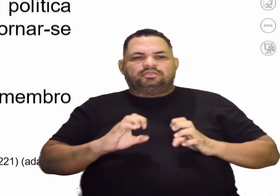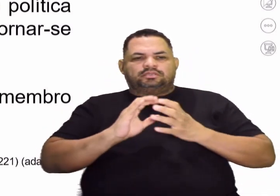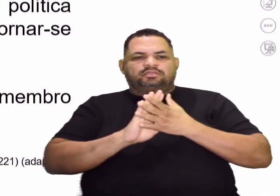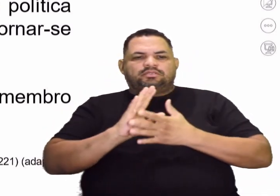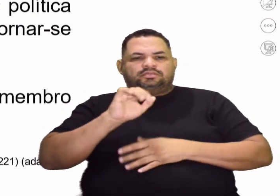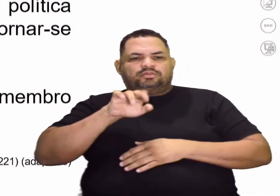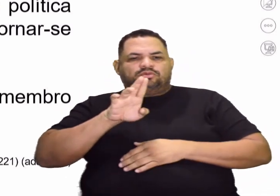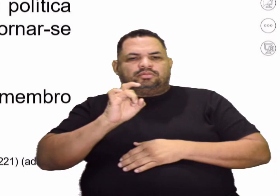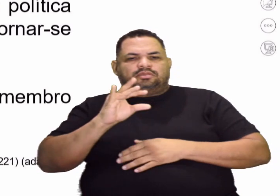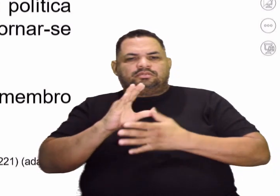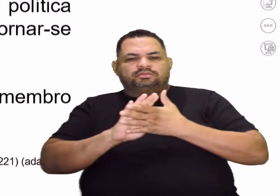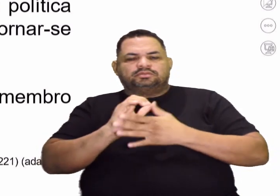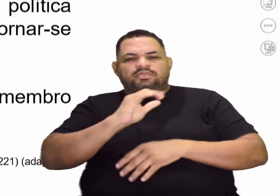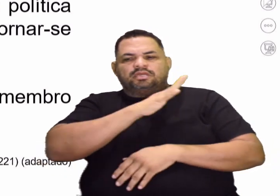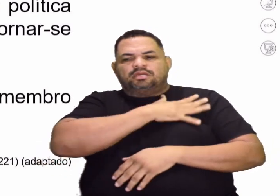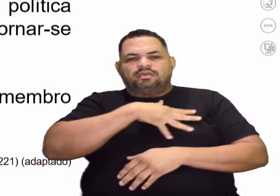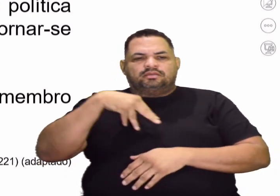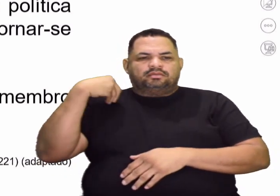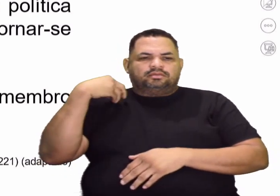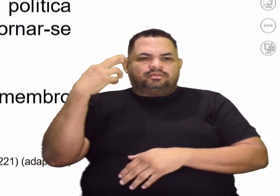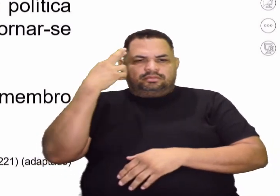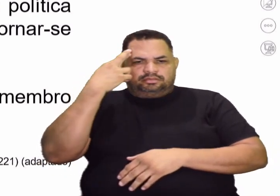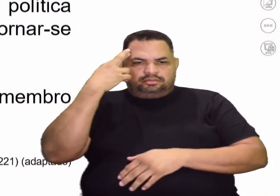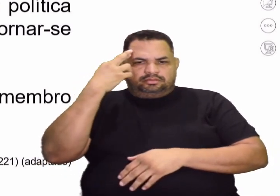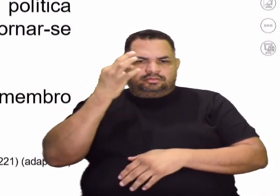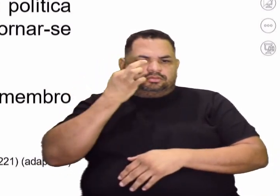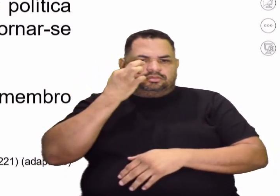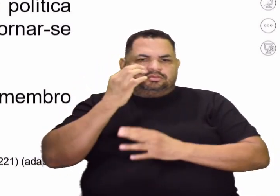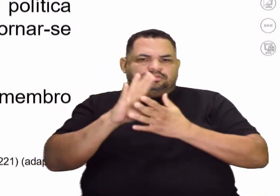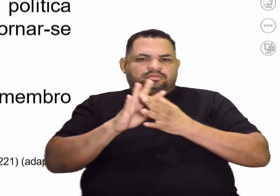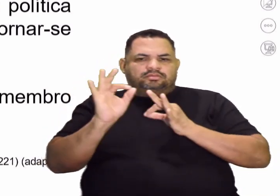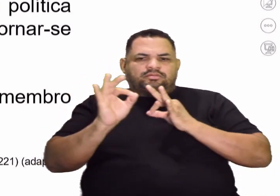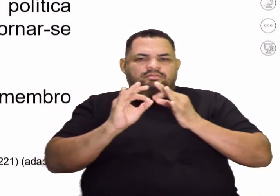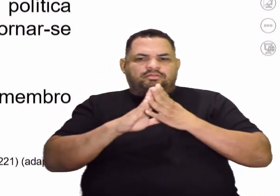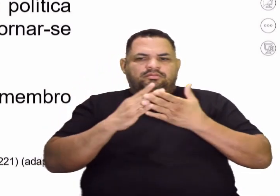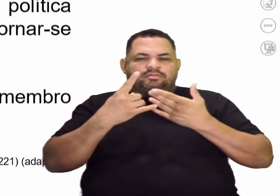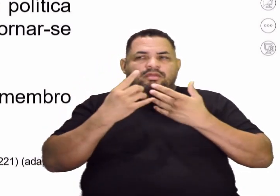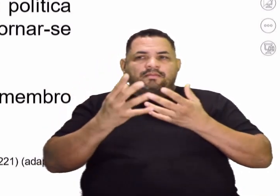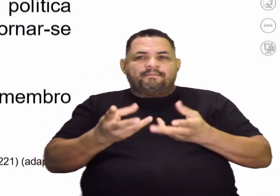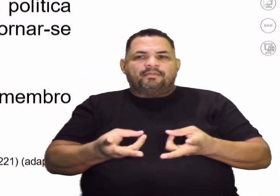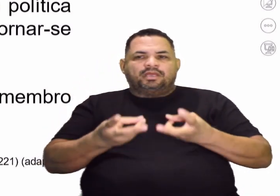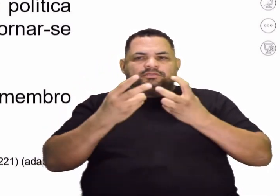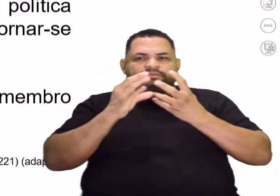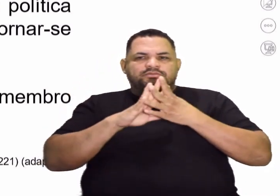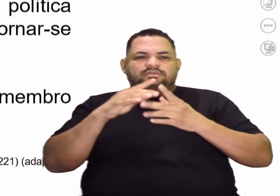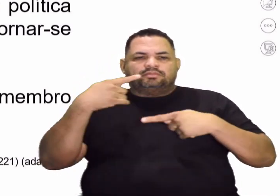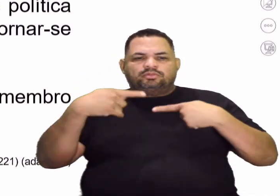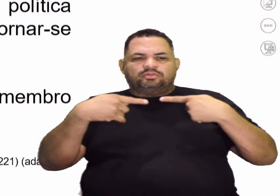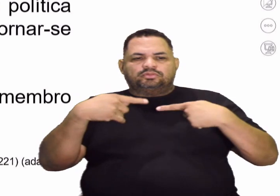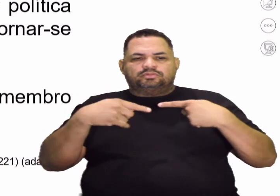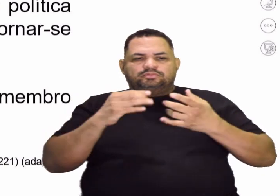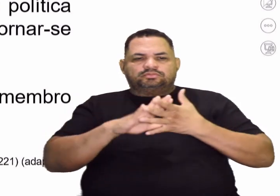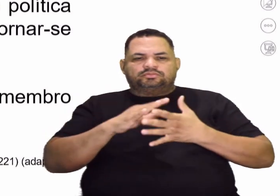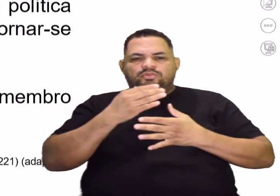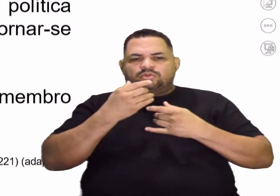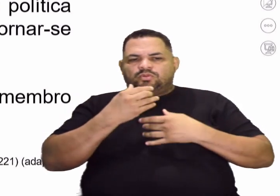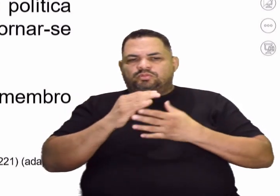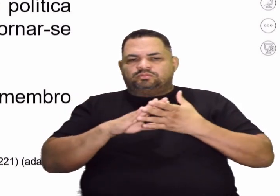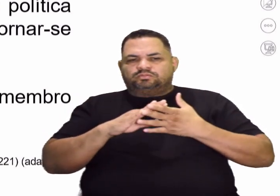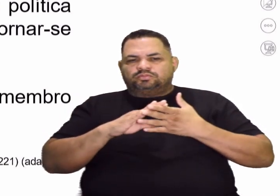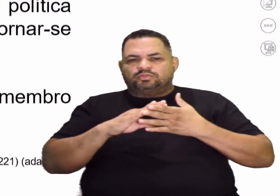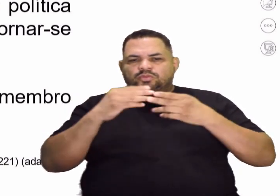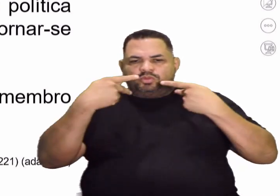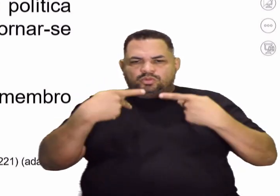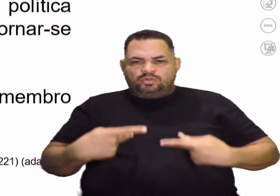2 obras. A reflexão humanista é o cultivo da dimensão política do ser humano, que